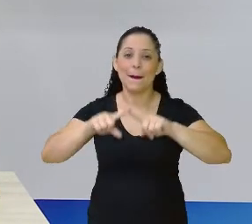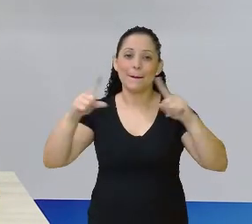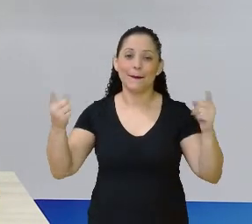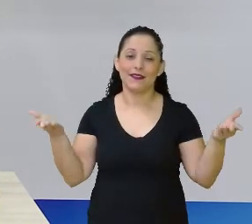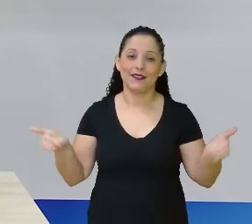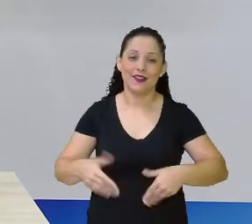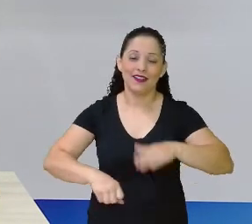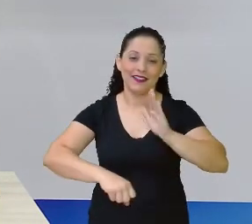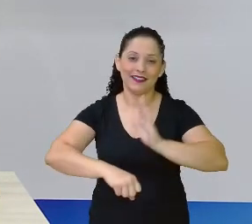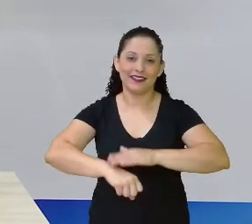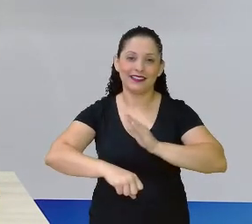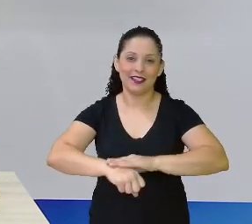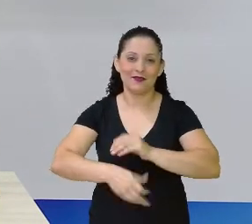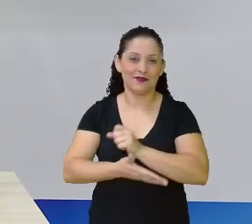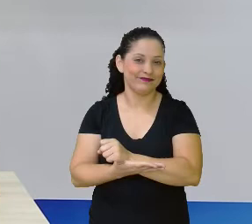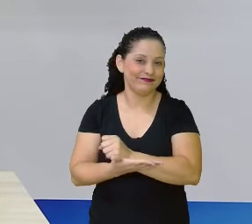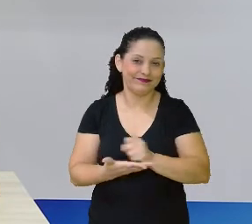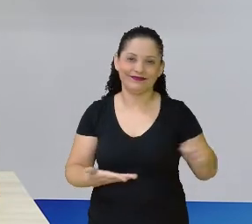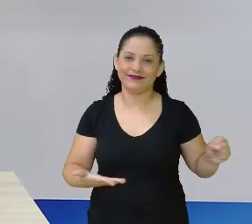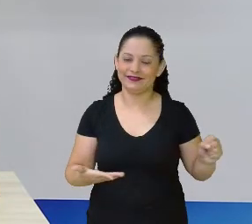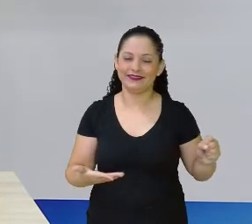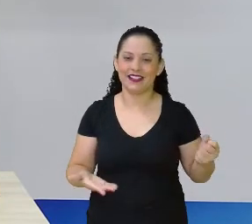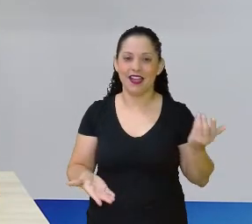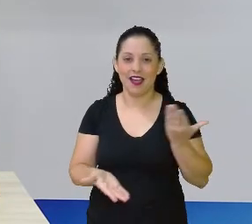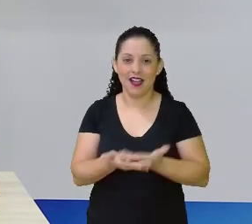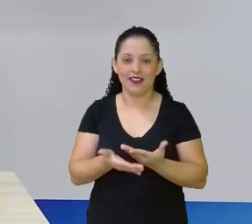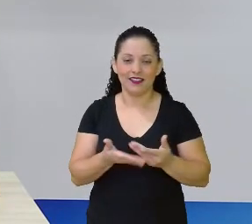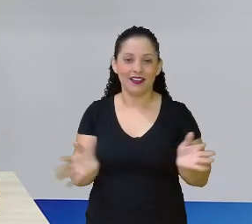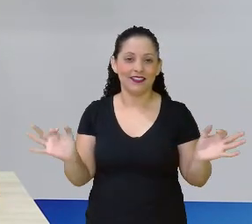infelizmente a nossa aula chegou ao fim, mas eu